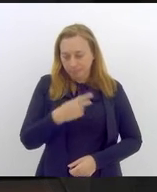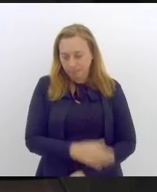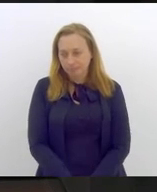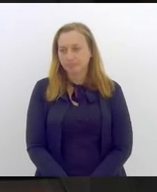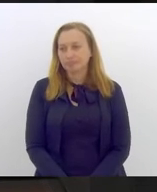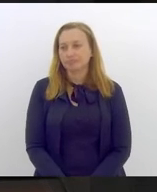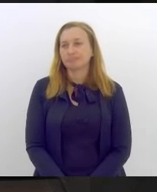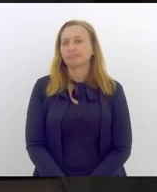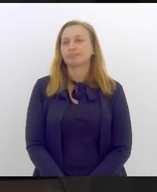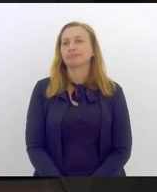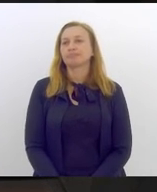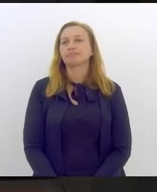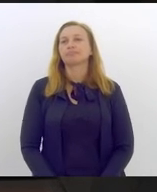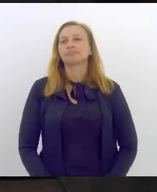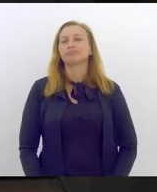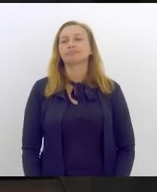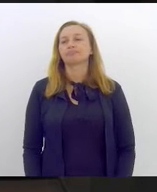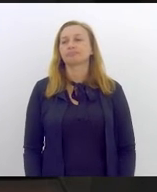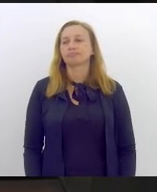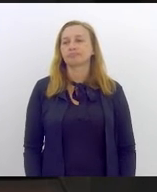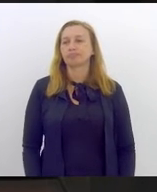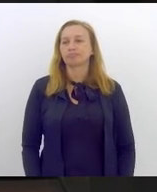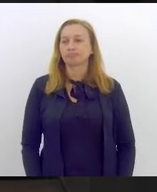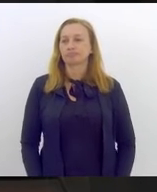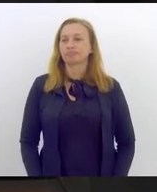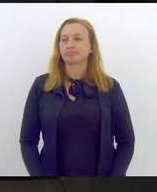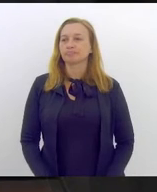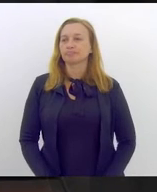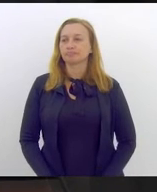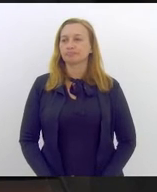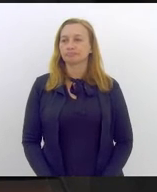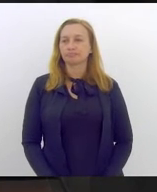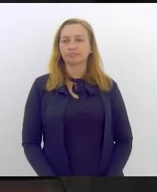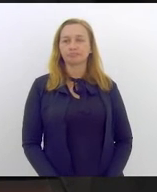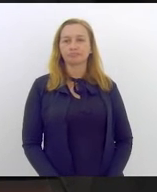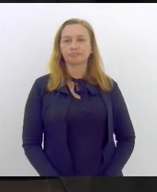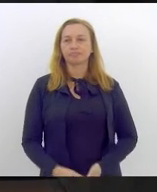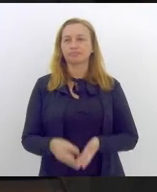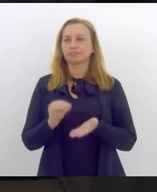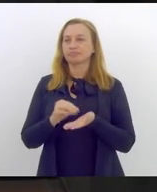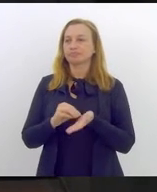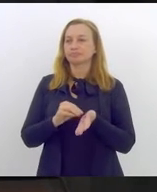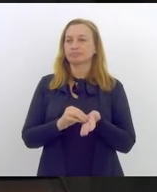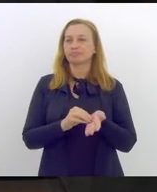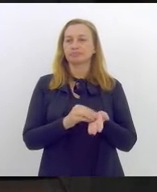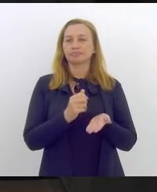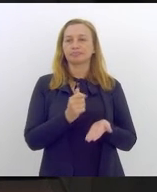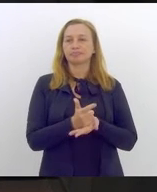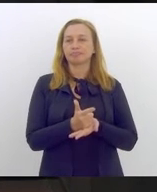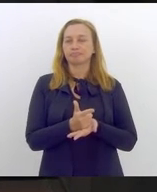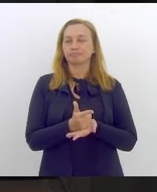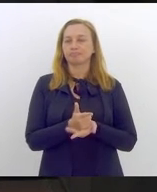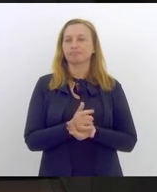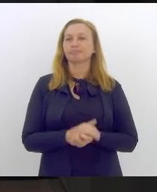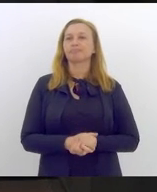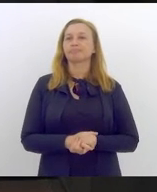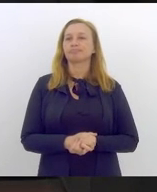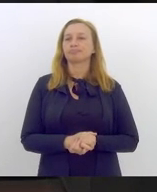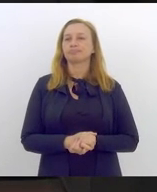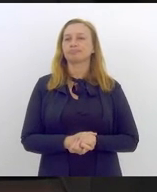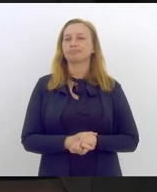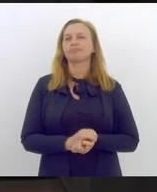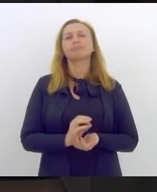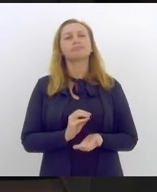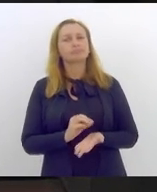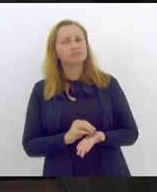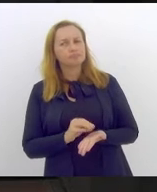uma última questão que são os restos a pagar os